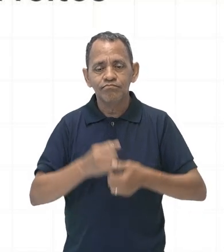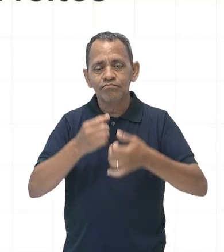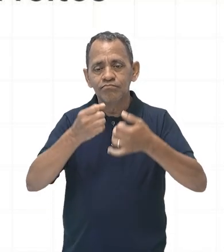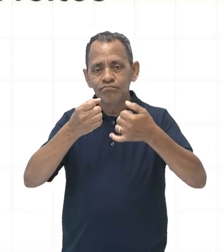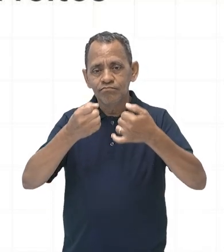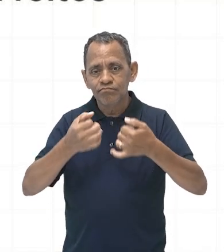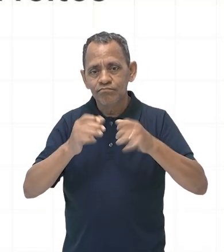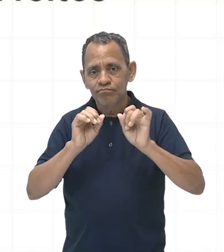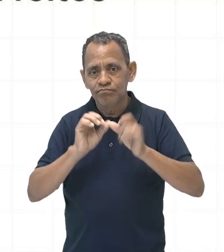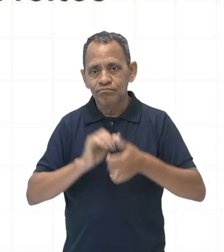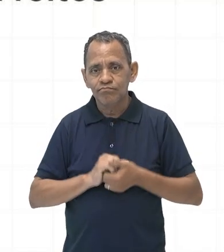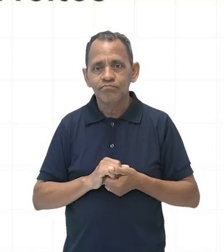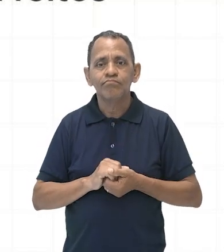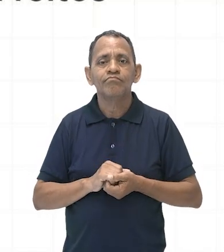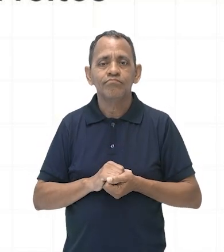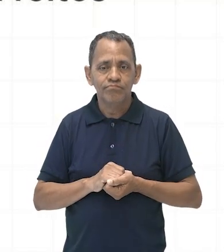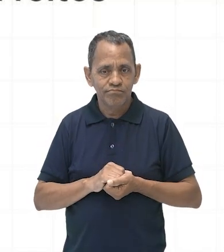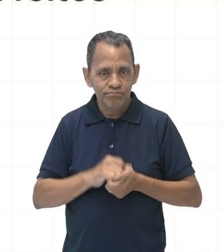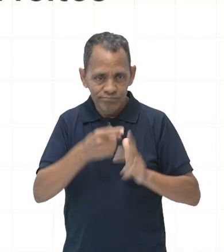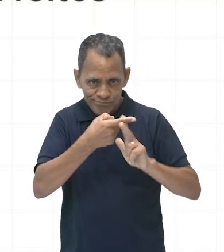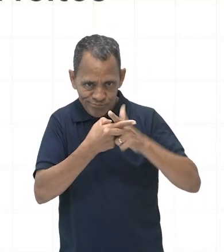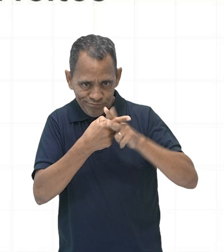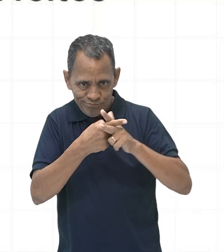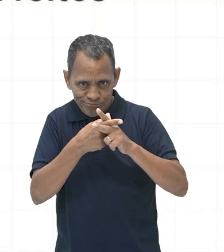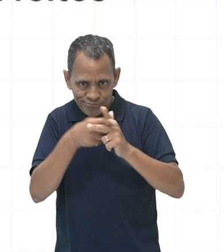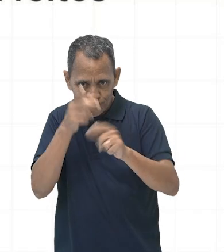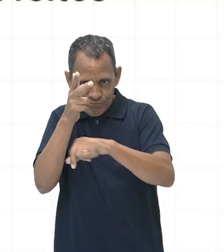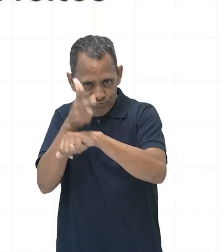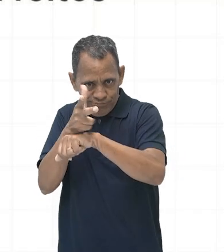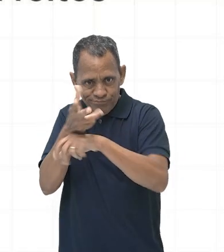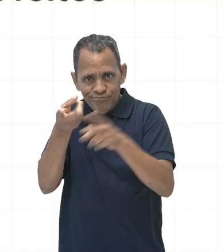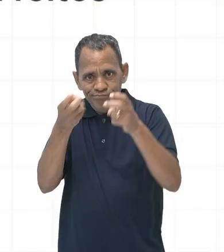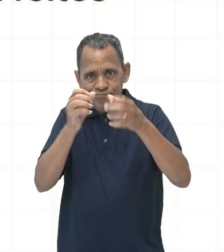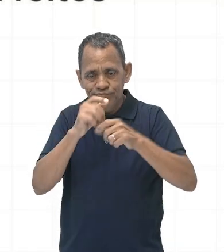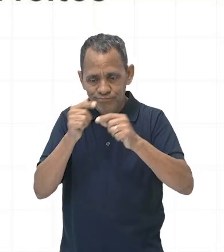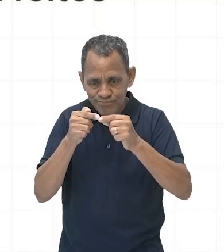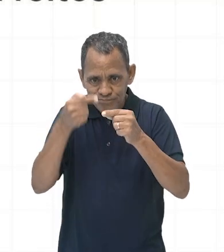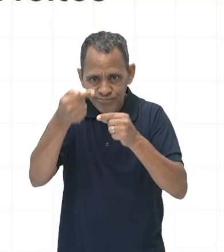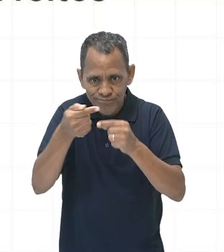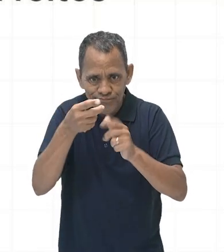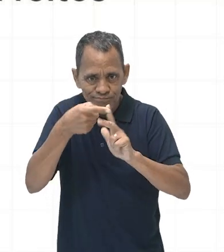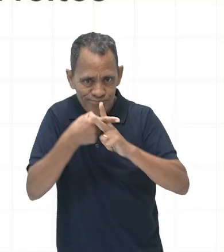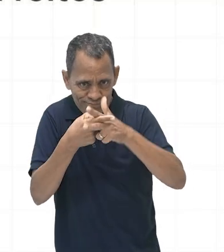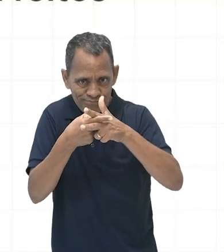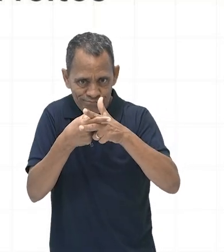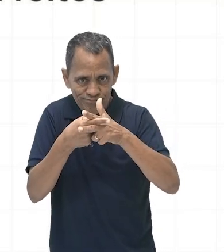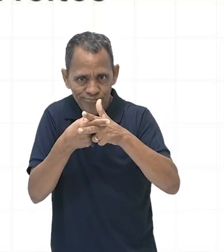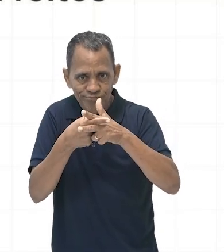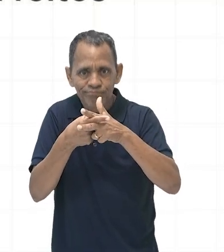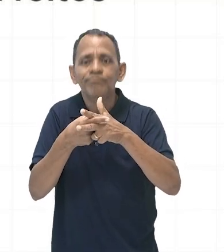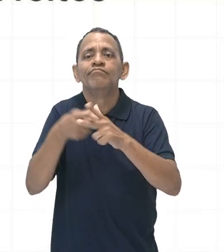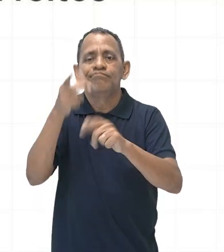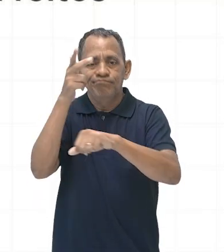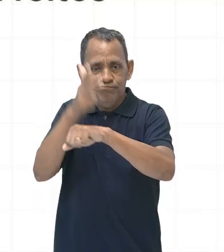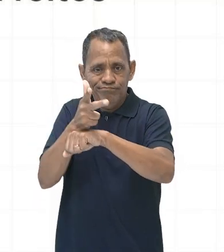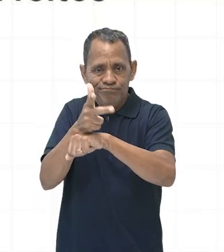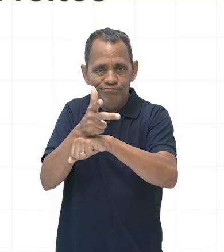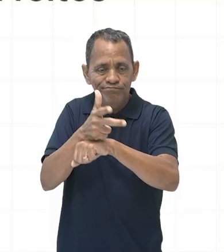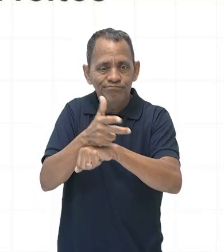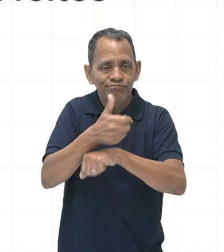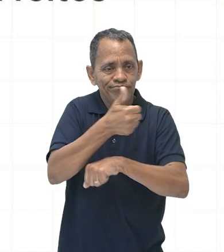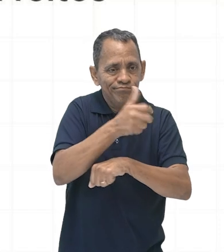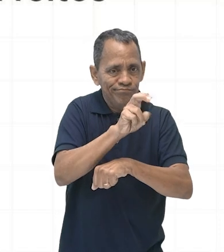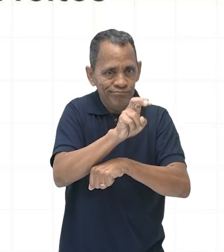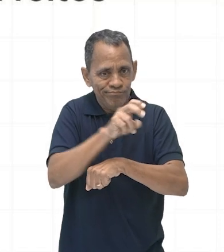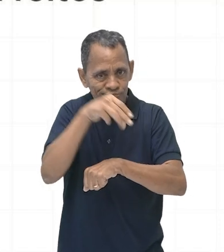seguinte: um editor de vídeo percebeu que, após sua edição, um vídeo ficou com 15 minutos e que